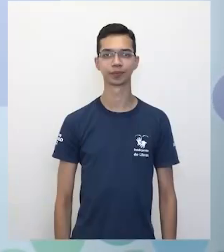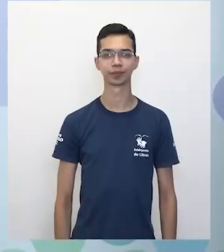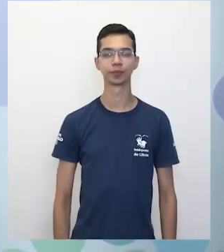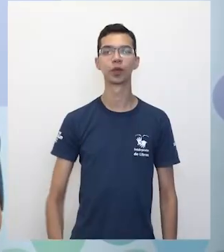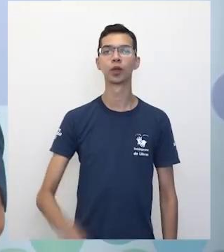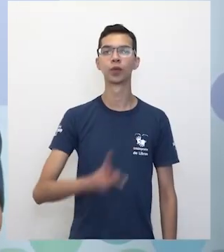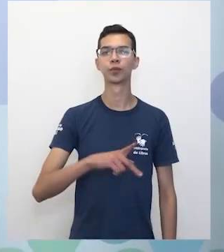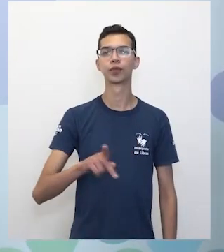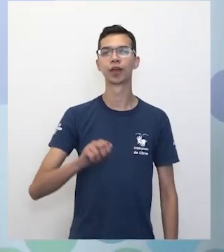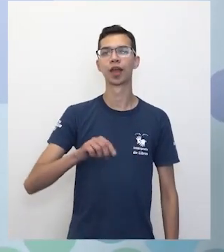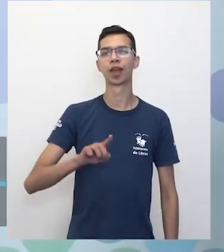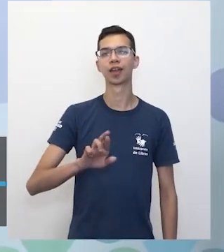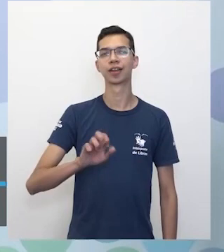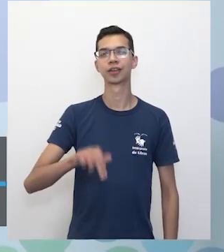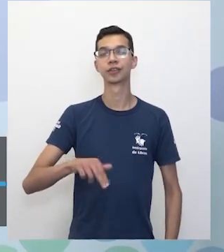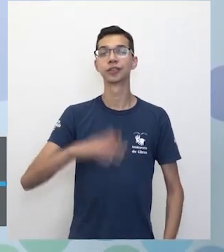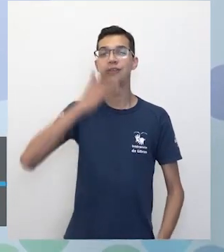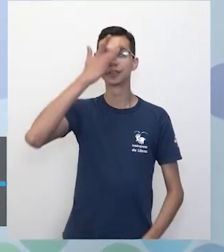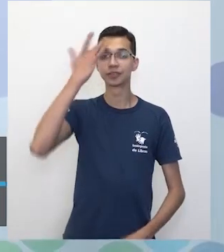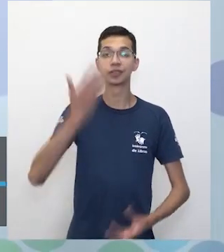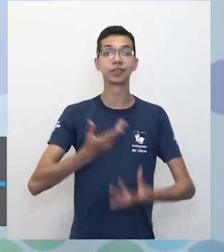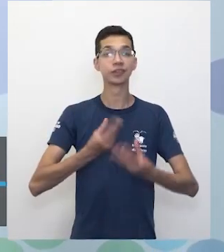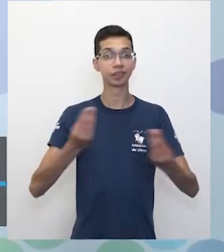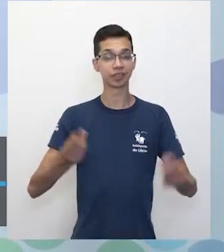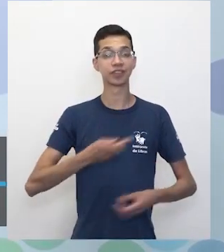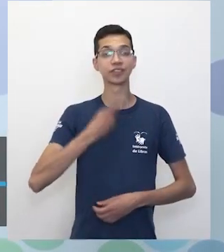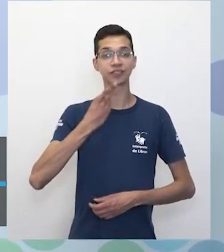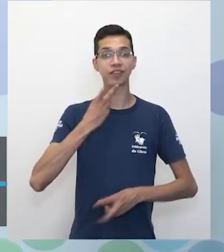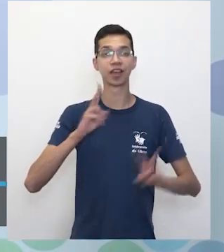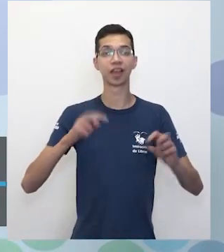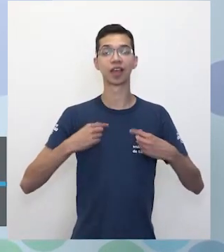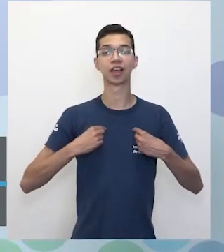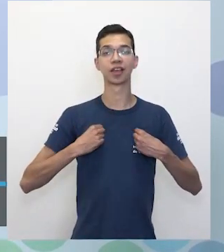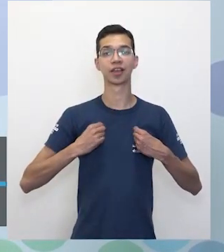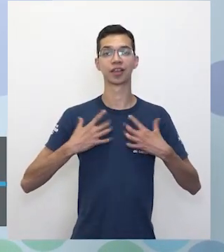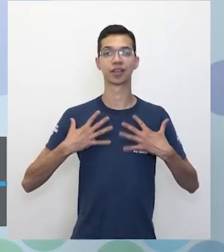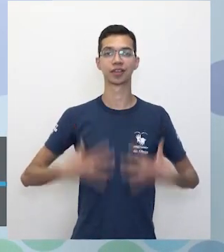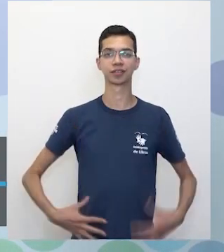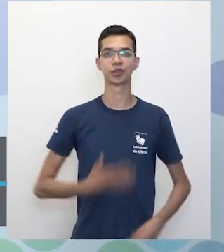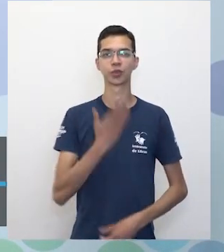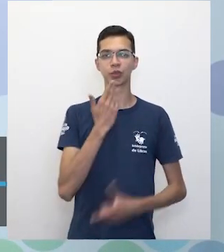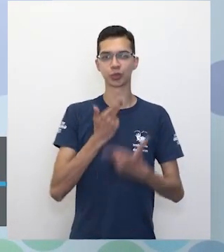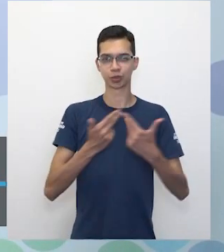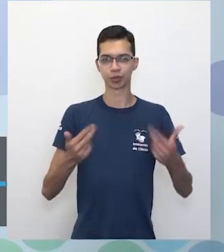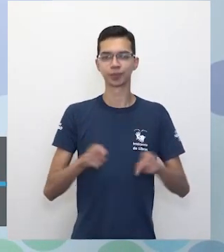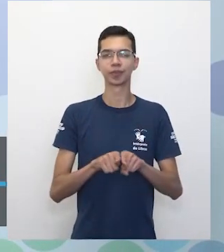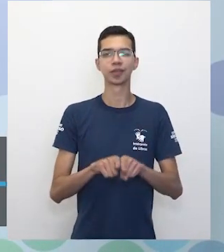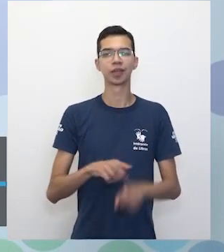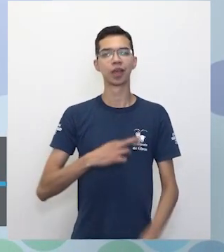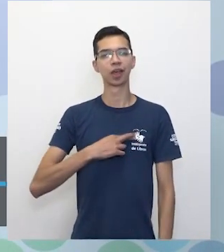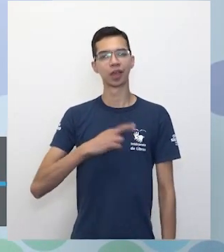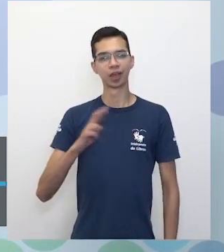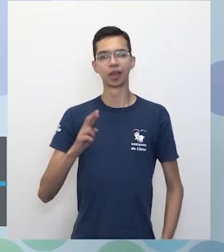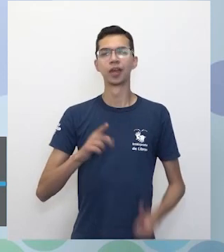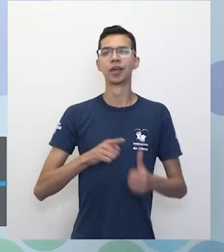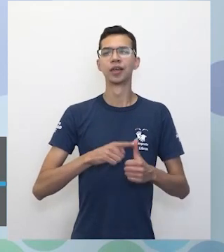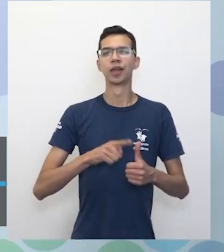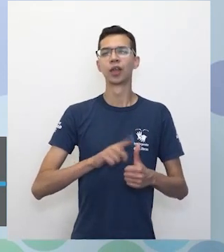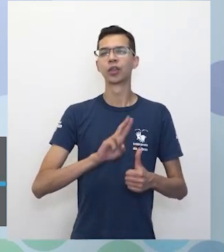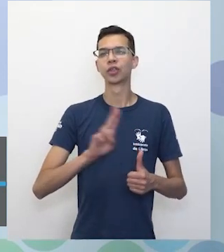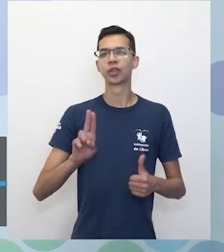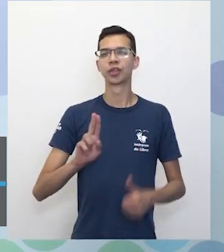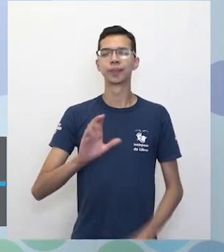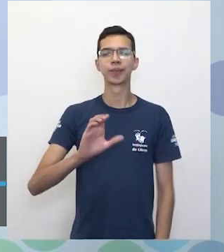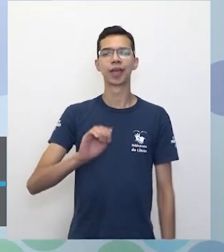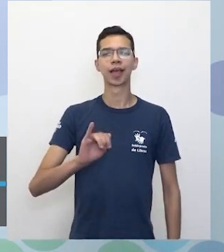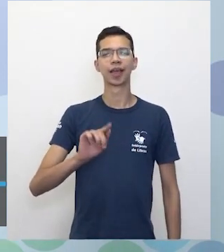Professor Anderson, o pessoal falando bastante aqui sobre as vestimentas, alimentação, religião. O aluno Kaique